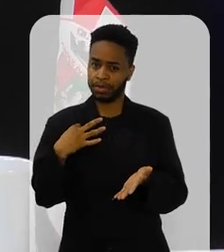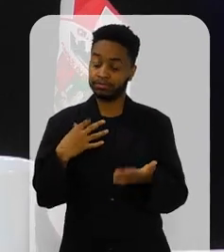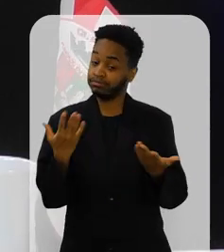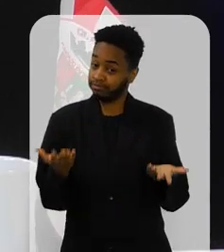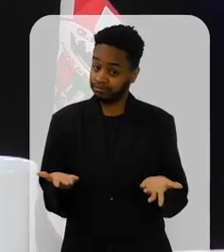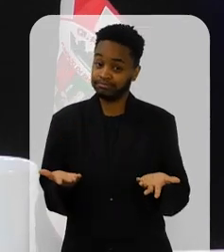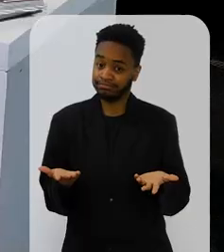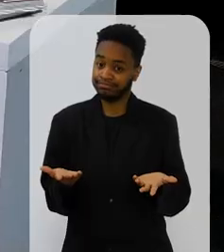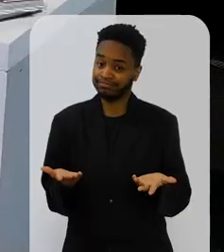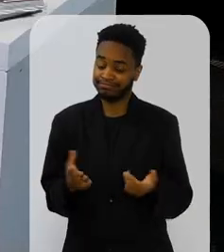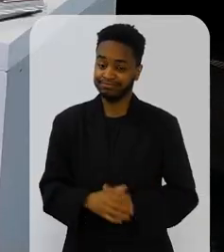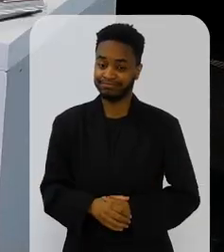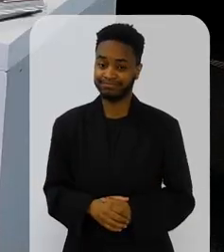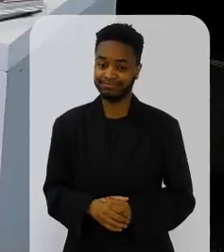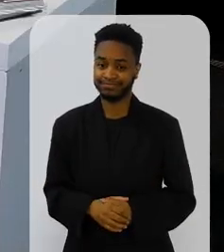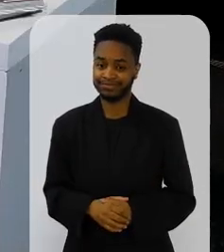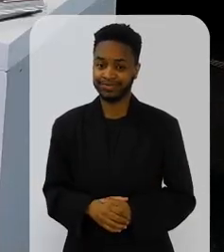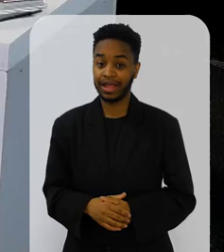roupa.